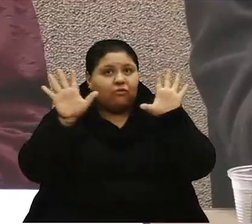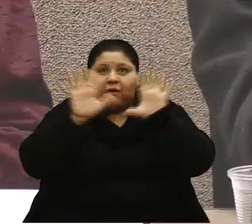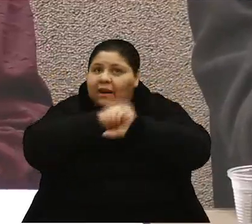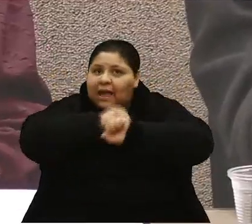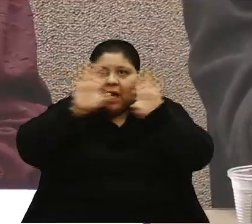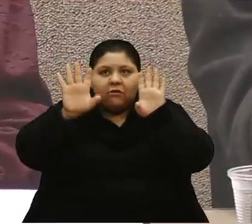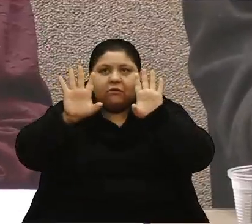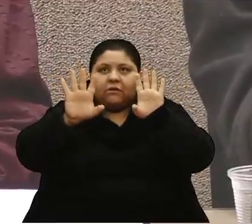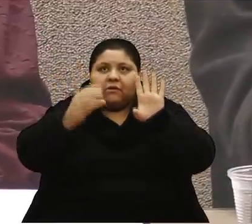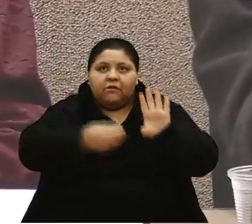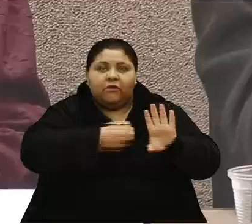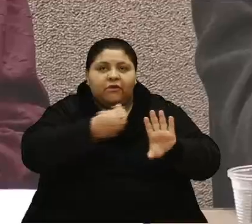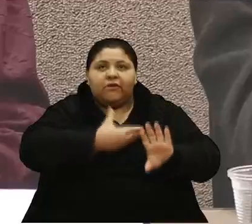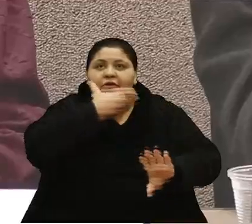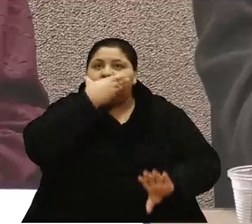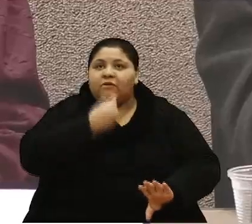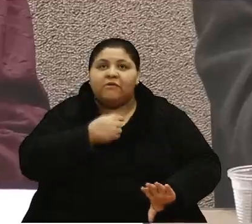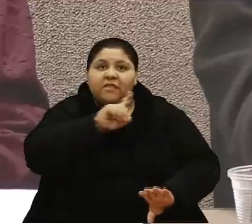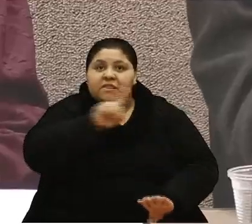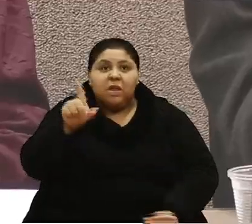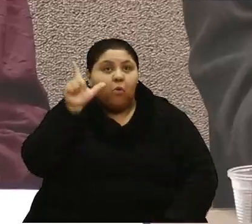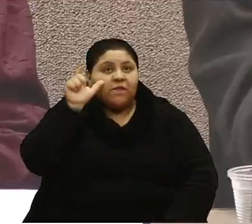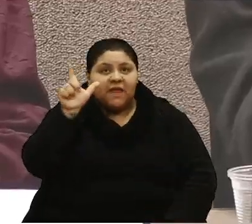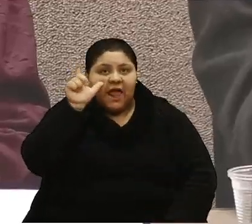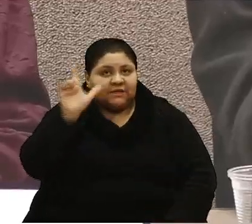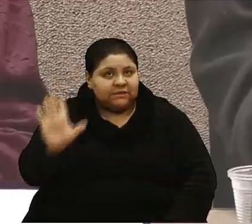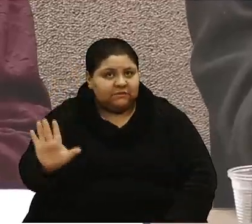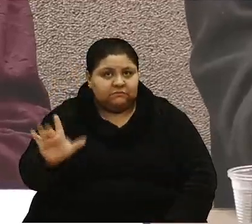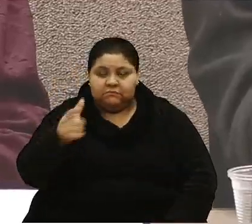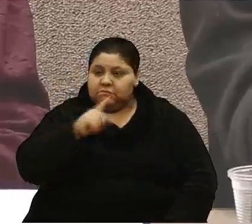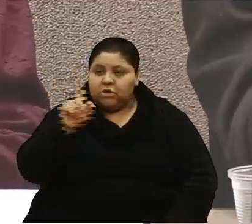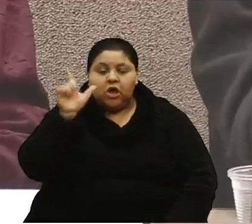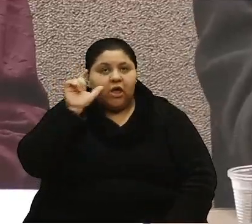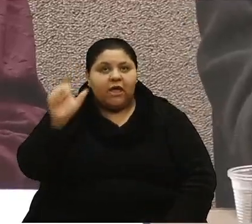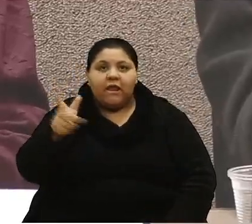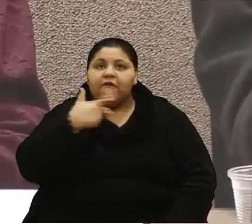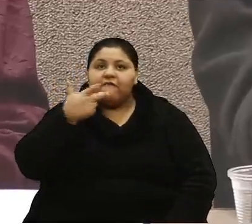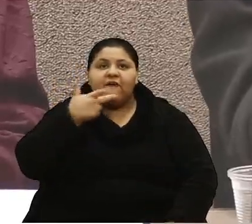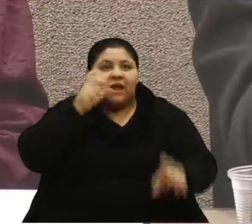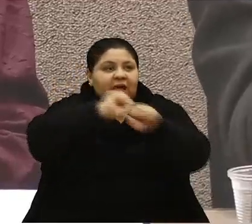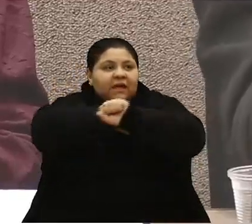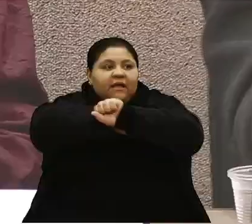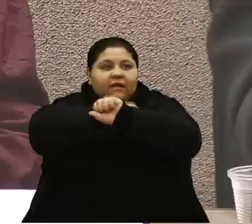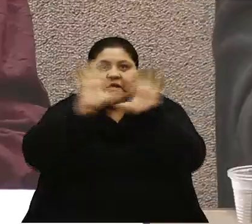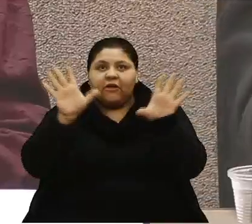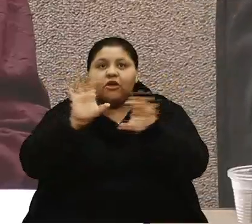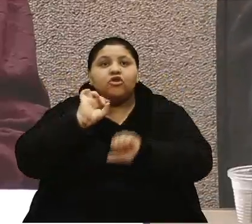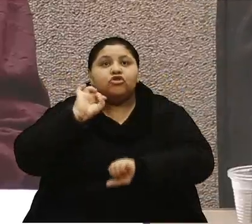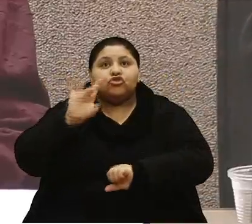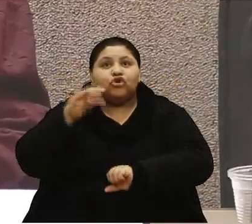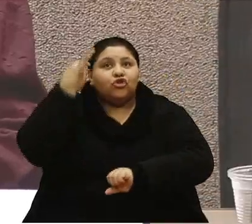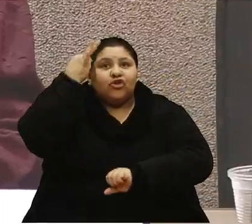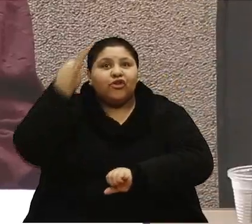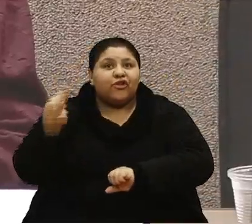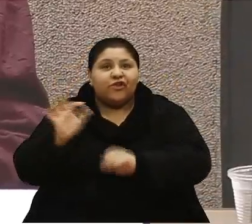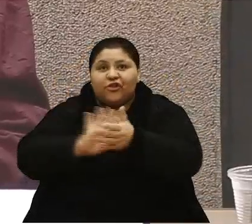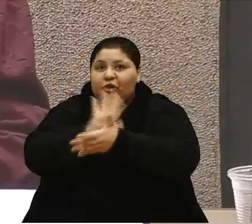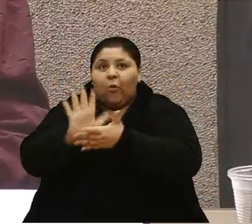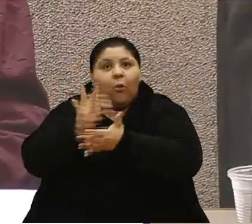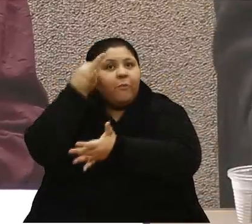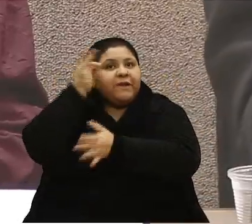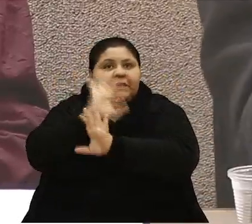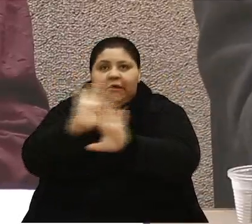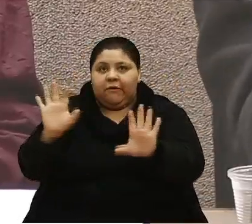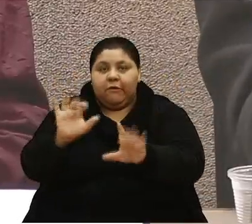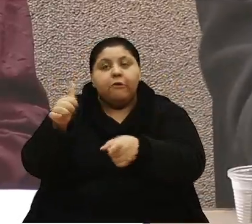nitidamente, que a vida dos homens para ela não interessa. Tá? Não interessa. Ela deixa bem claro isso, porque só quem não entende nada não entendeu isso.